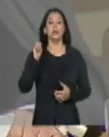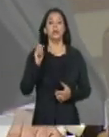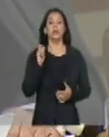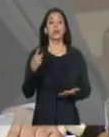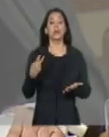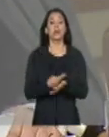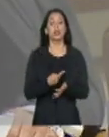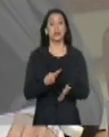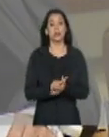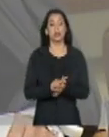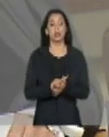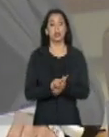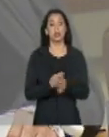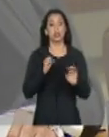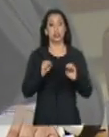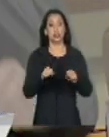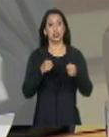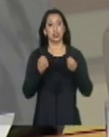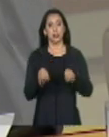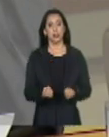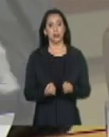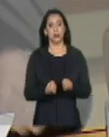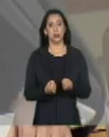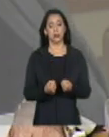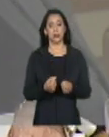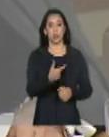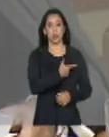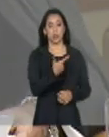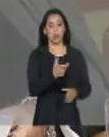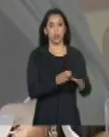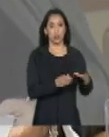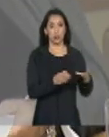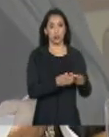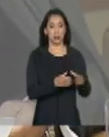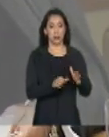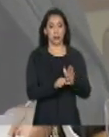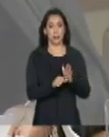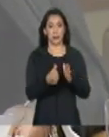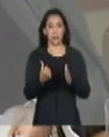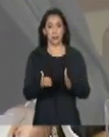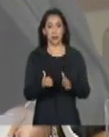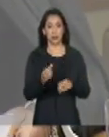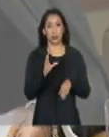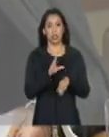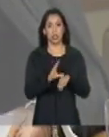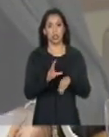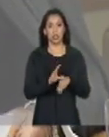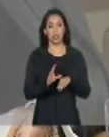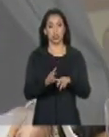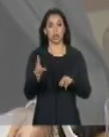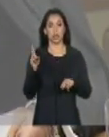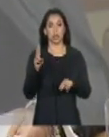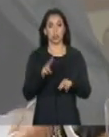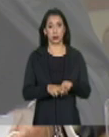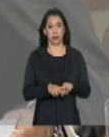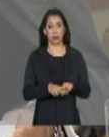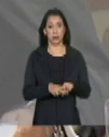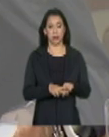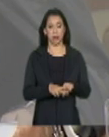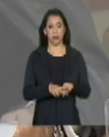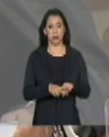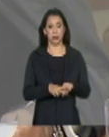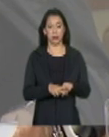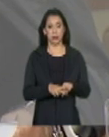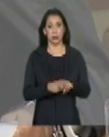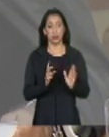que defendeu a prisão em segunda instância destacou? Primeiro, que a Constituição trata da prisão especificamente. Então, ela